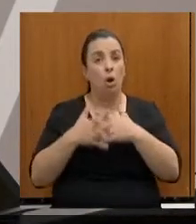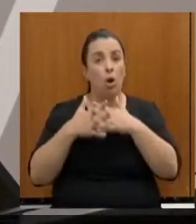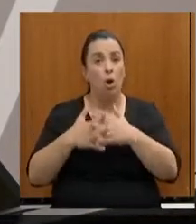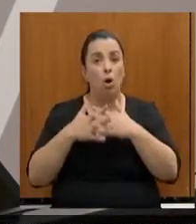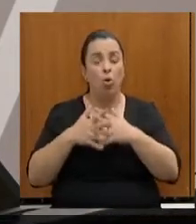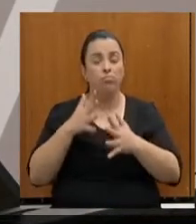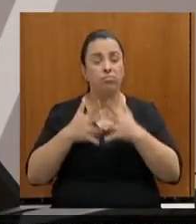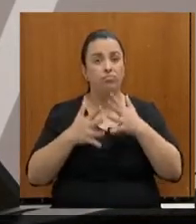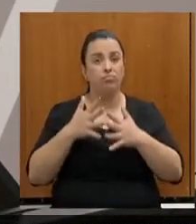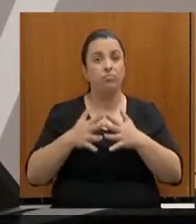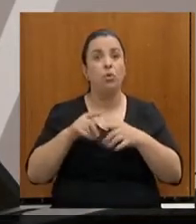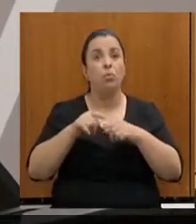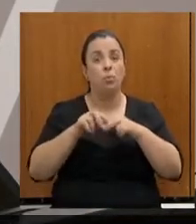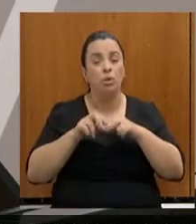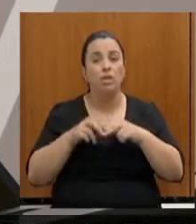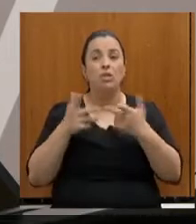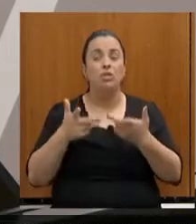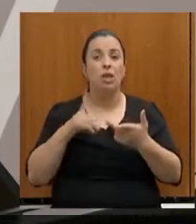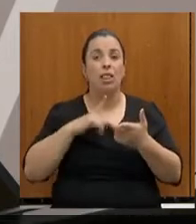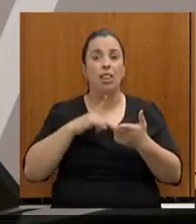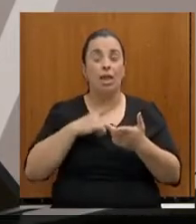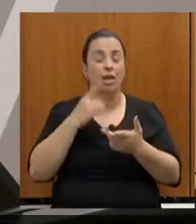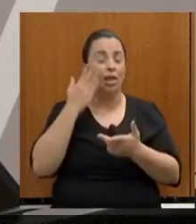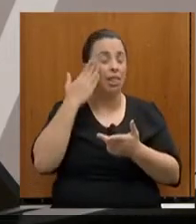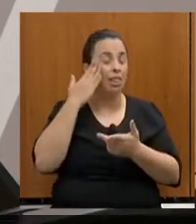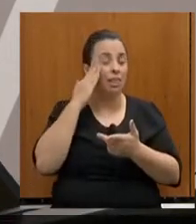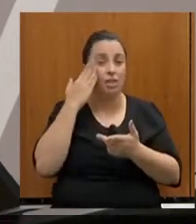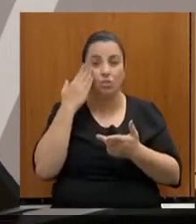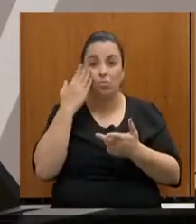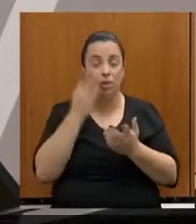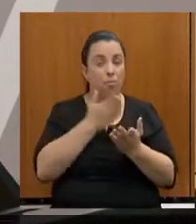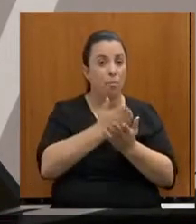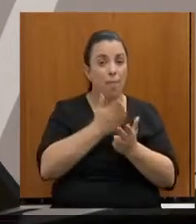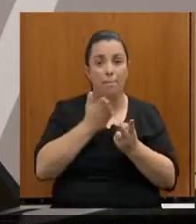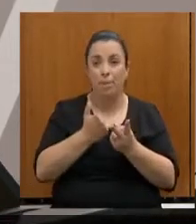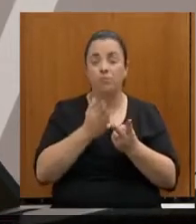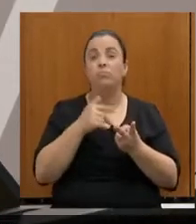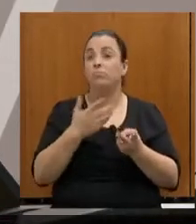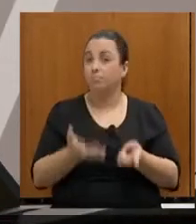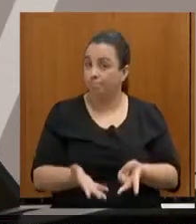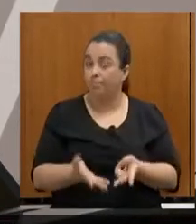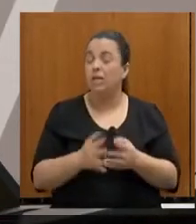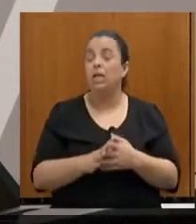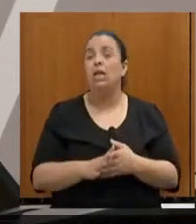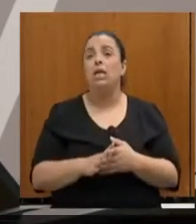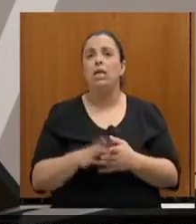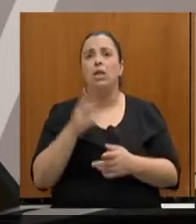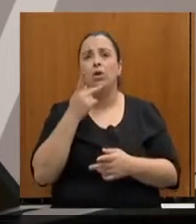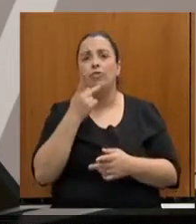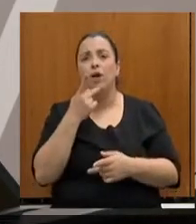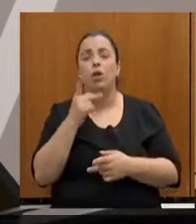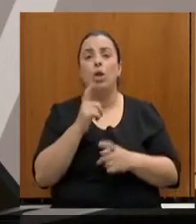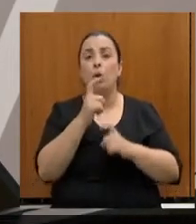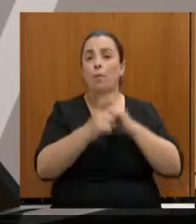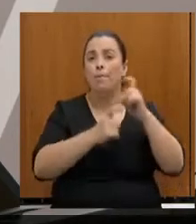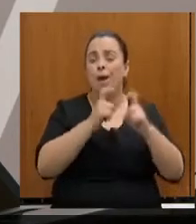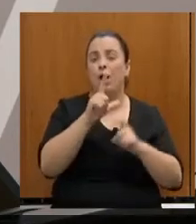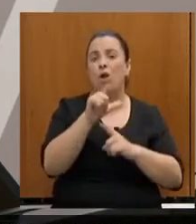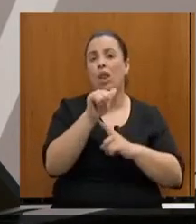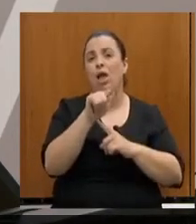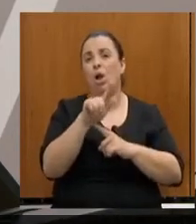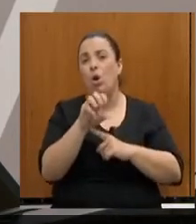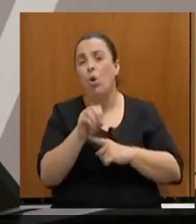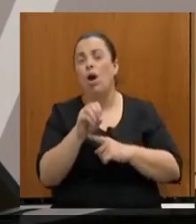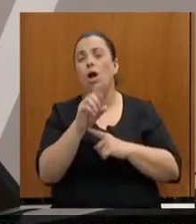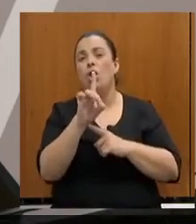dupla afetação em algumas unidades EA que eu posso mencionar não somente o Parque Lagoa do Cajueiro